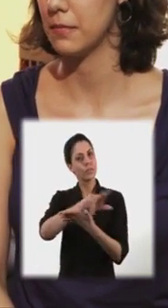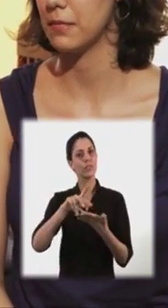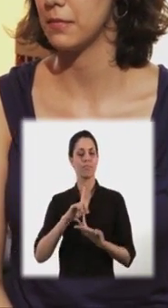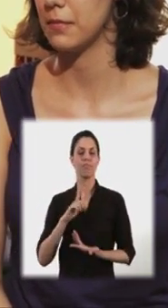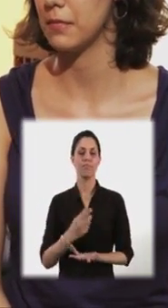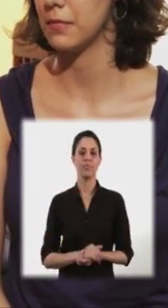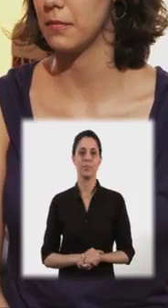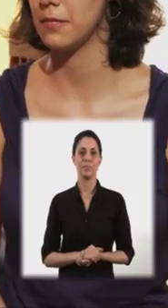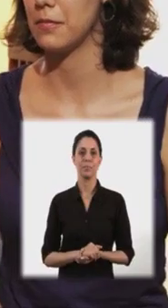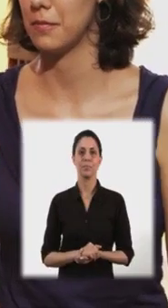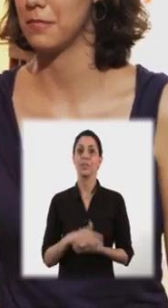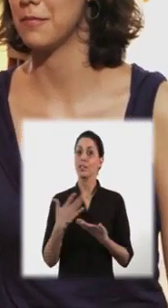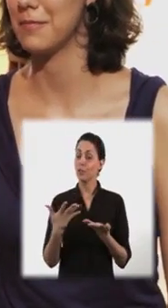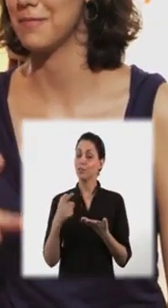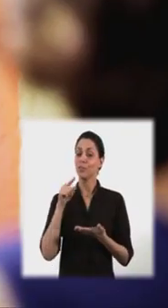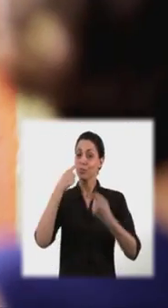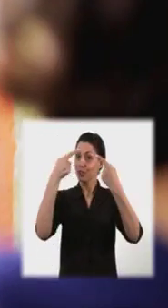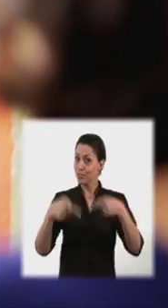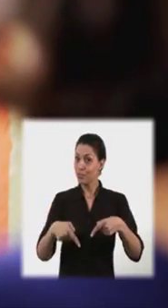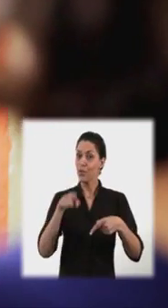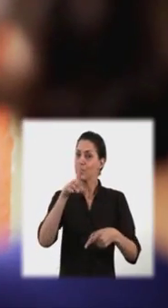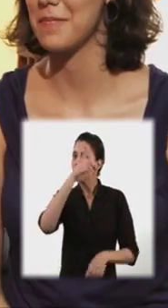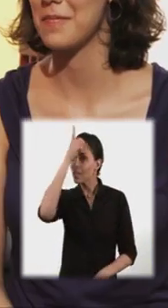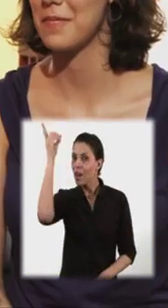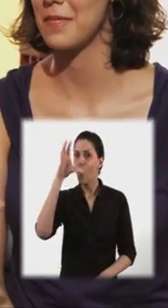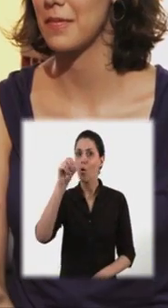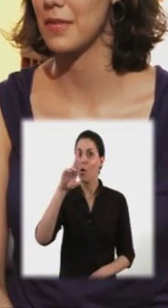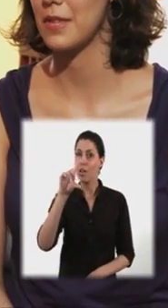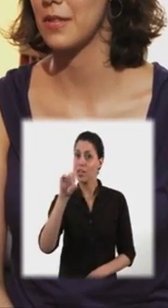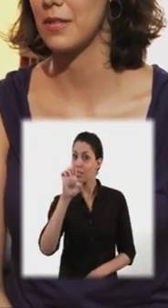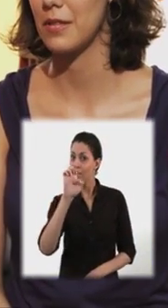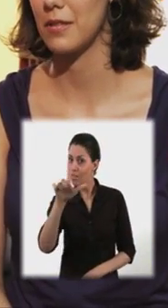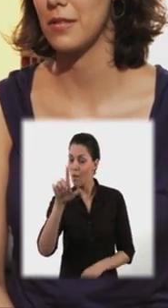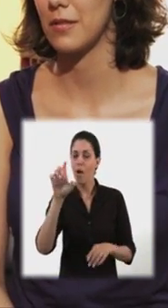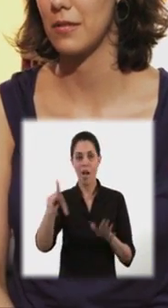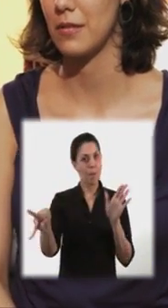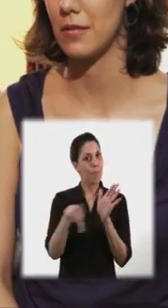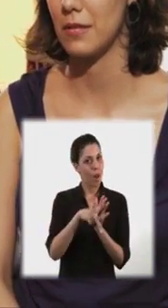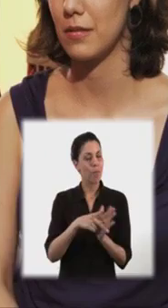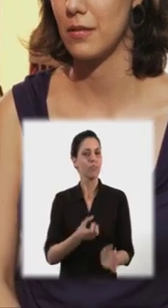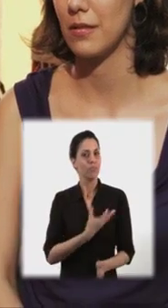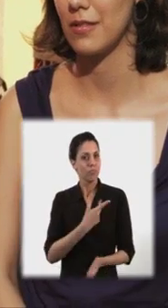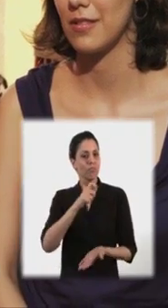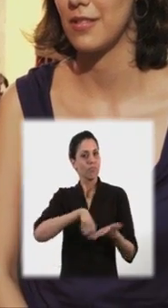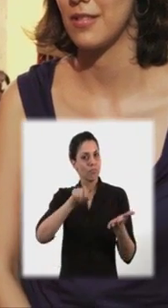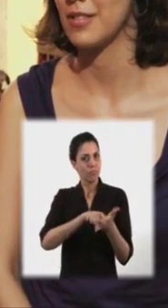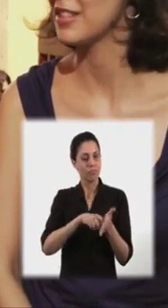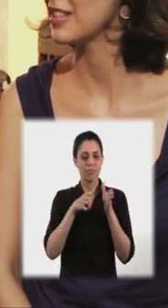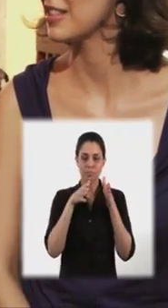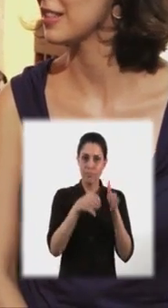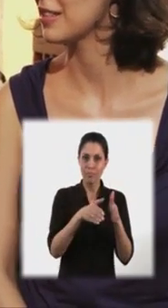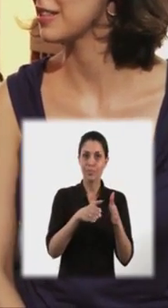cordel, que é um gênero textual específico, a partir de outros gêneros textuais, que